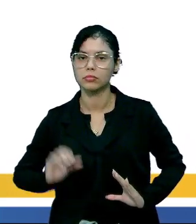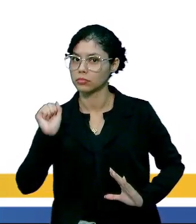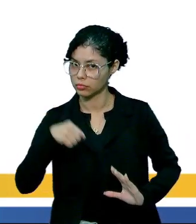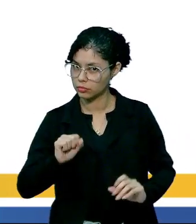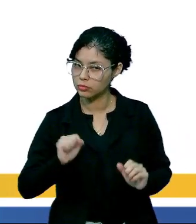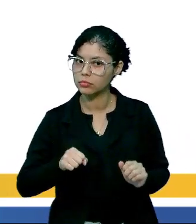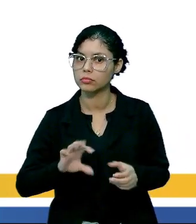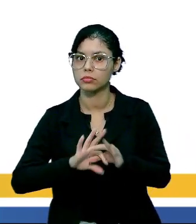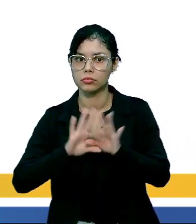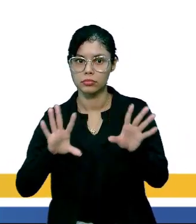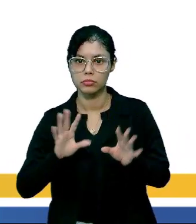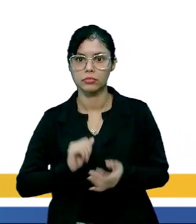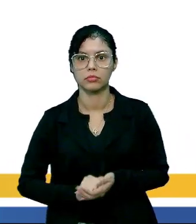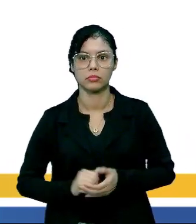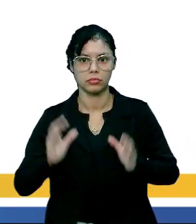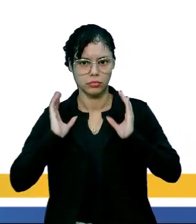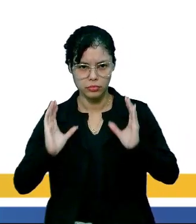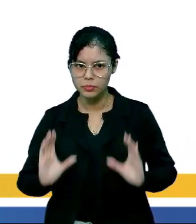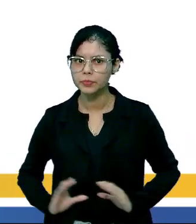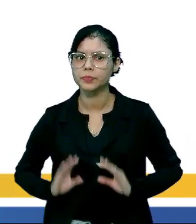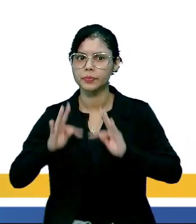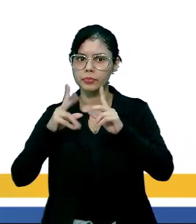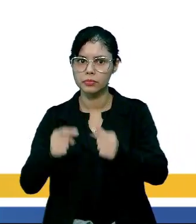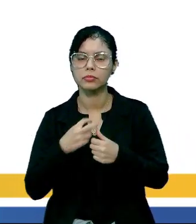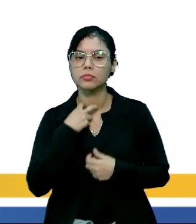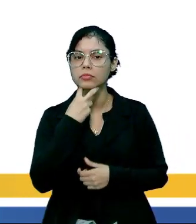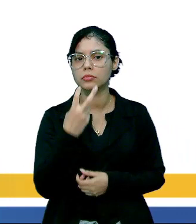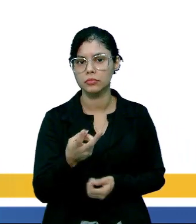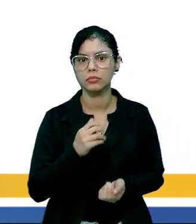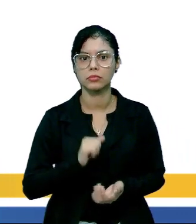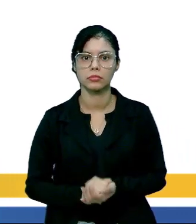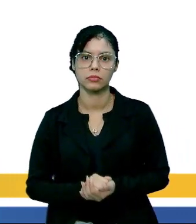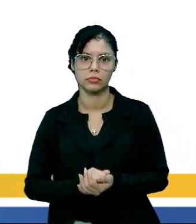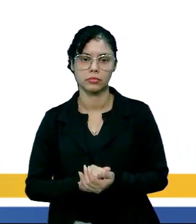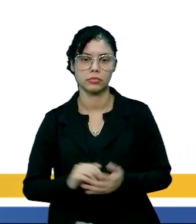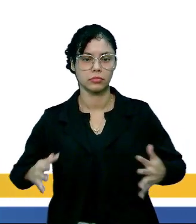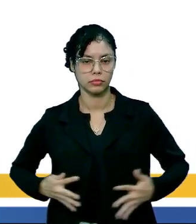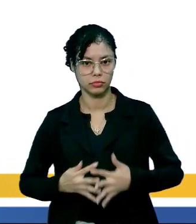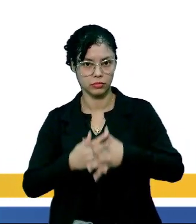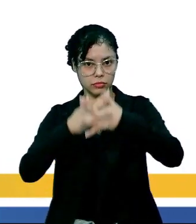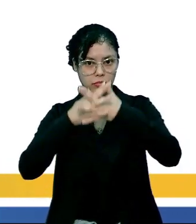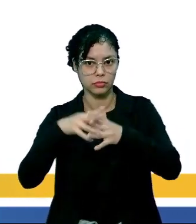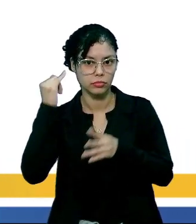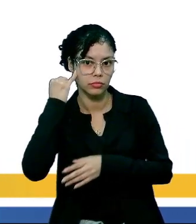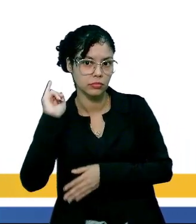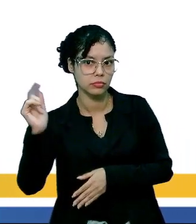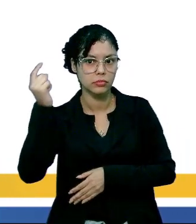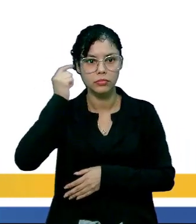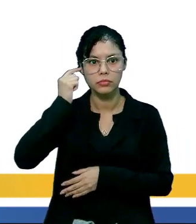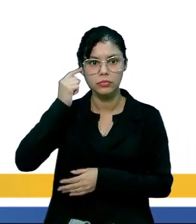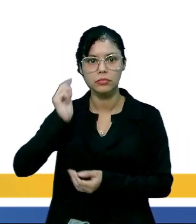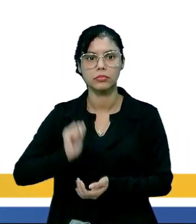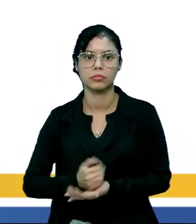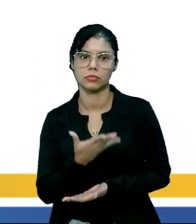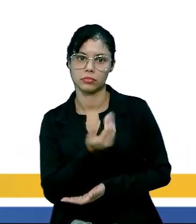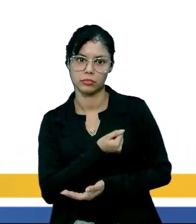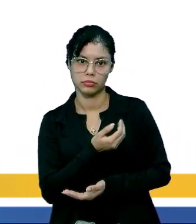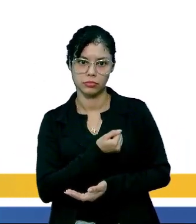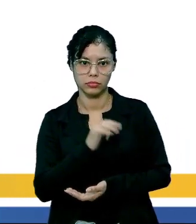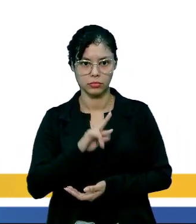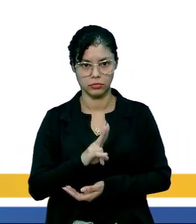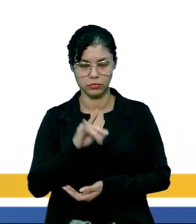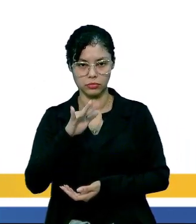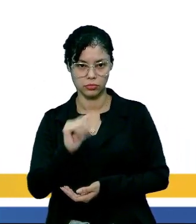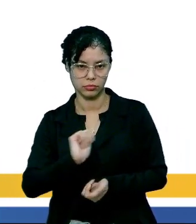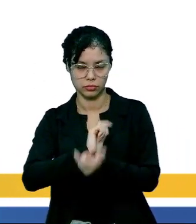da liberdade de expressão, pois todo cidadão que tem voz é capaz de veicular suas ideias e pensamentos